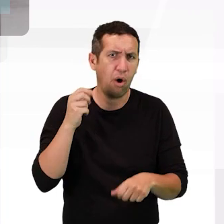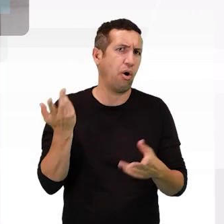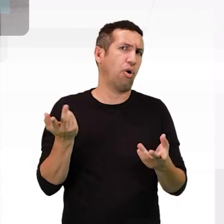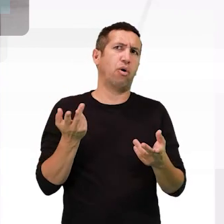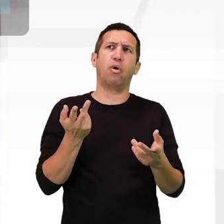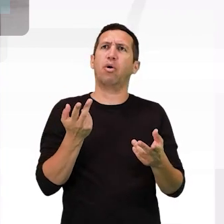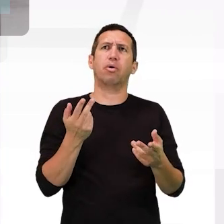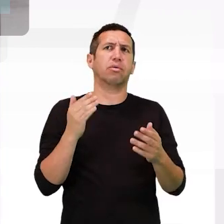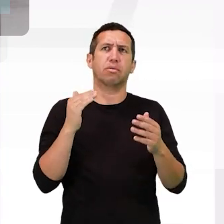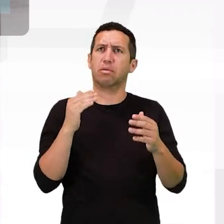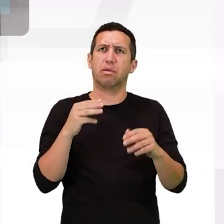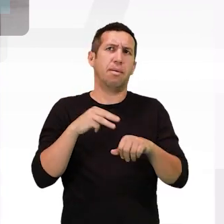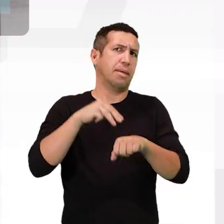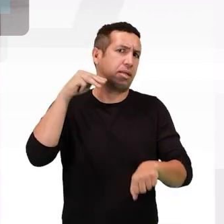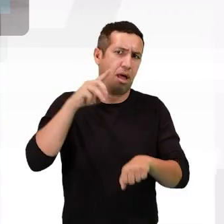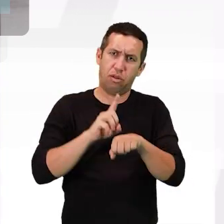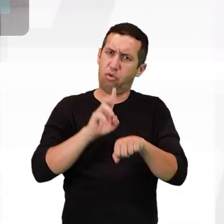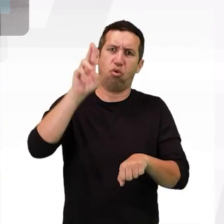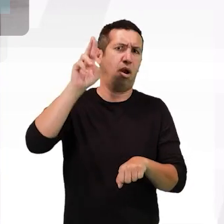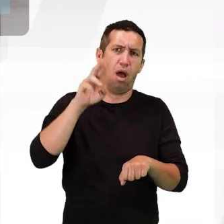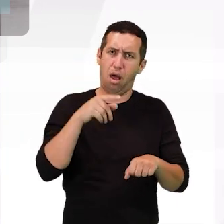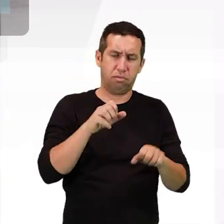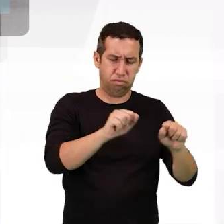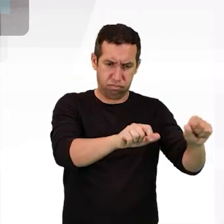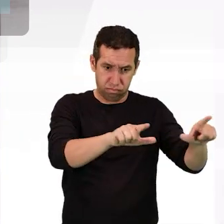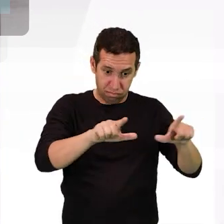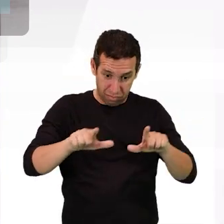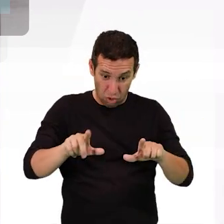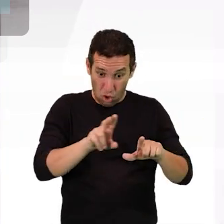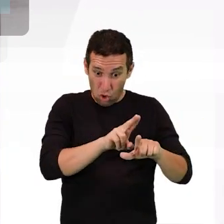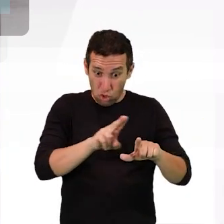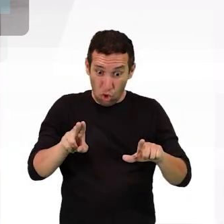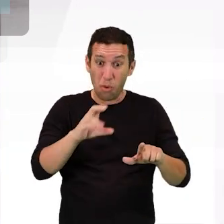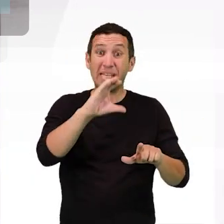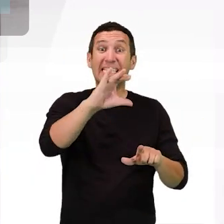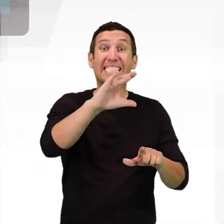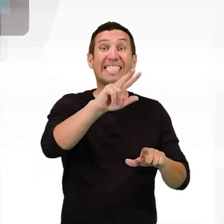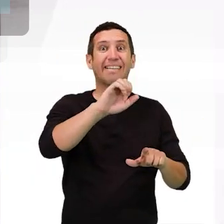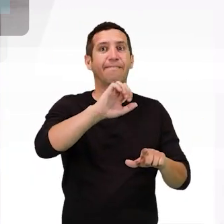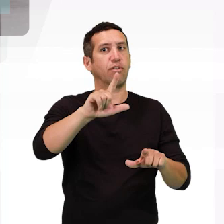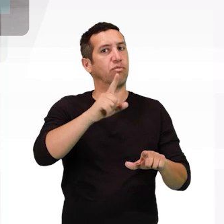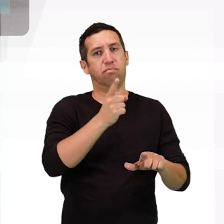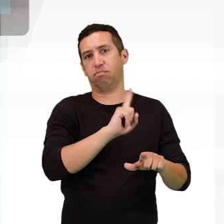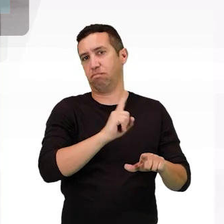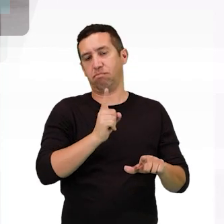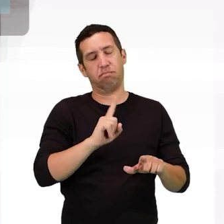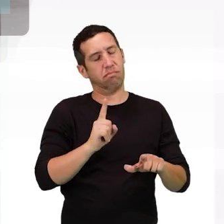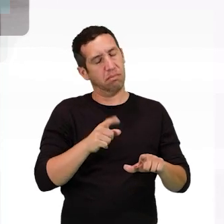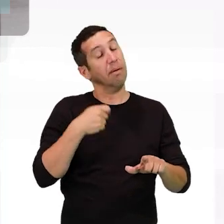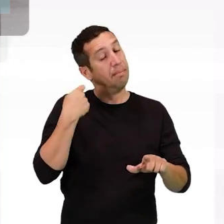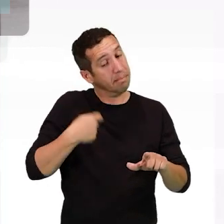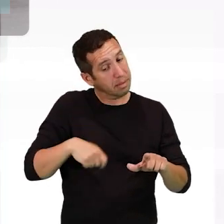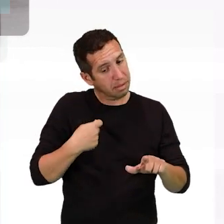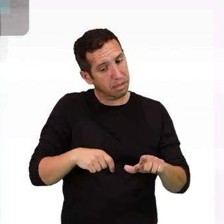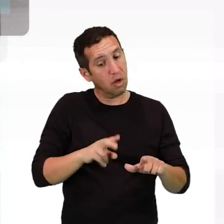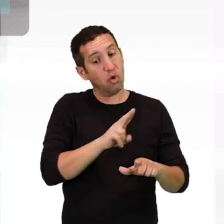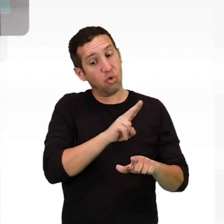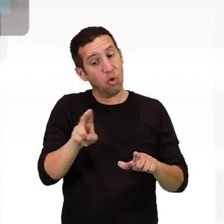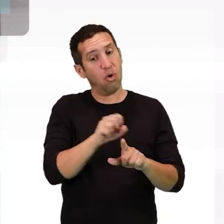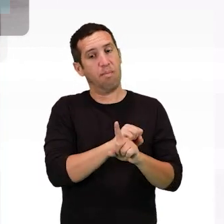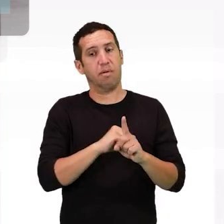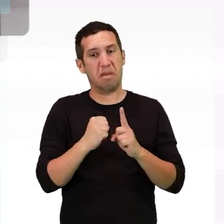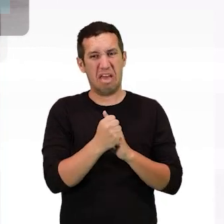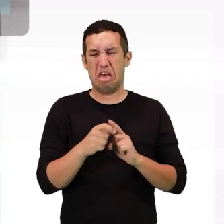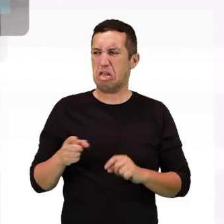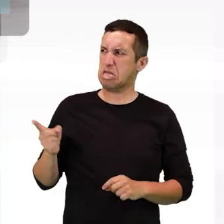outra pós-graduação, mestrado, doutorado, constar ainda o nome civil, não deve servir de obstáculo. Se o argumento